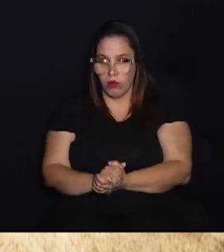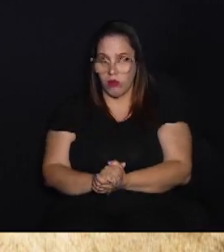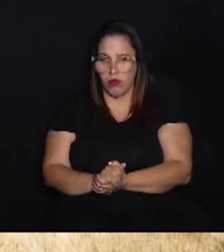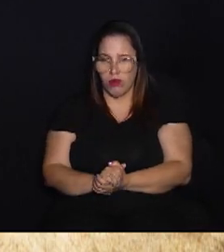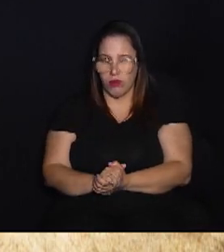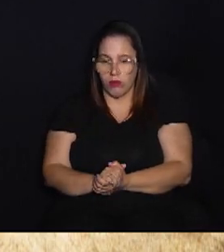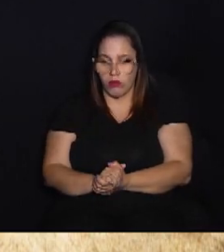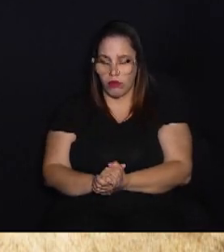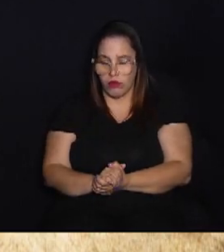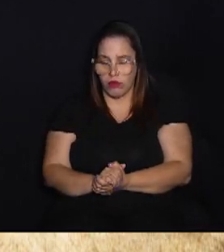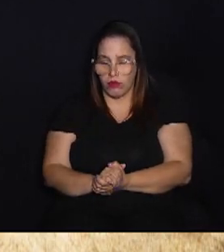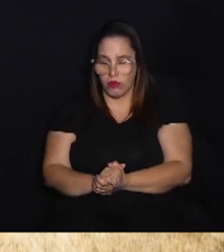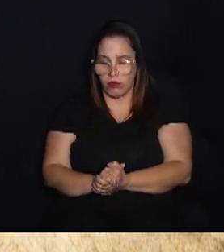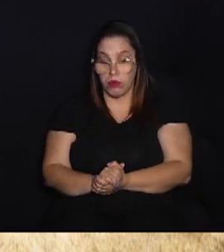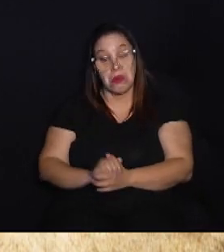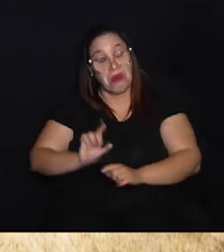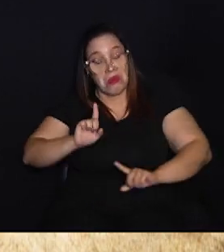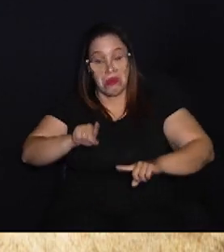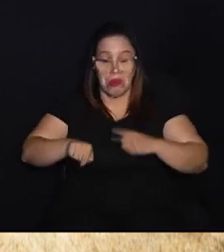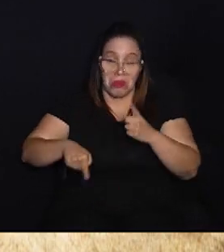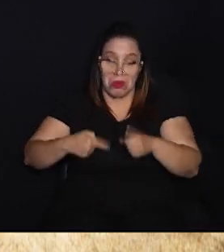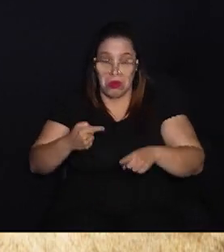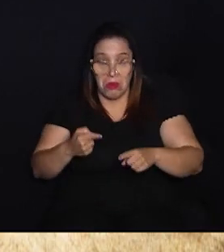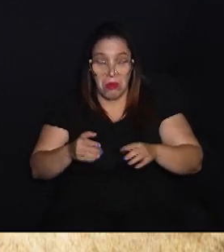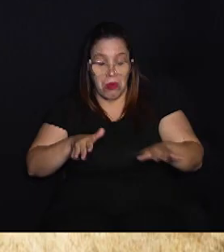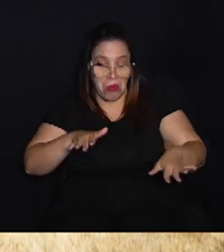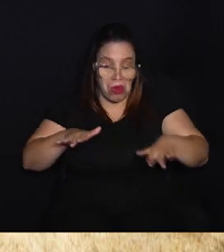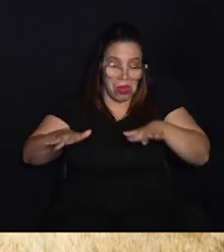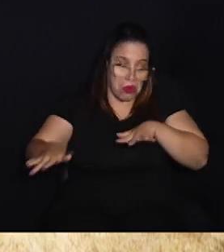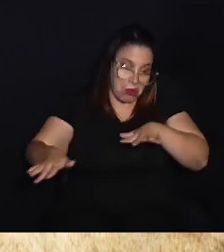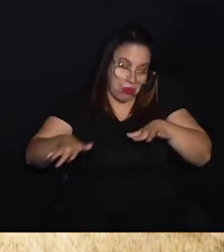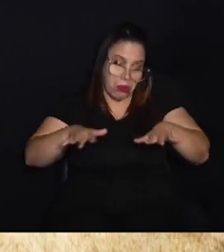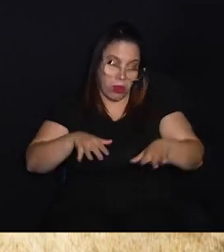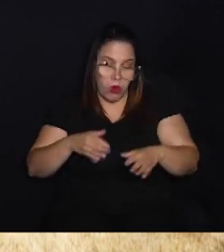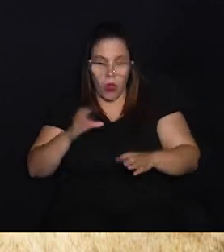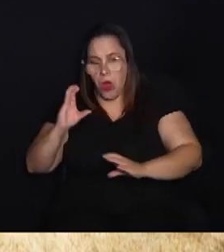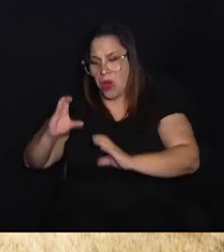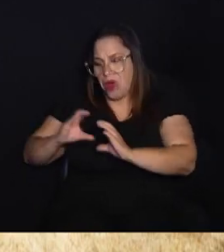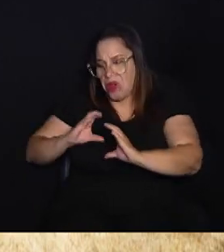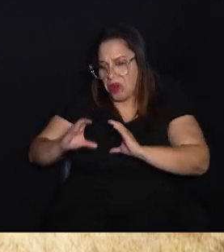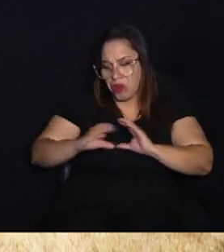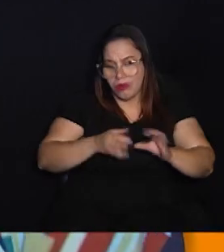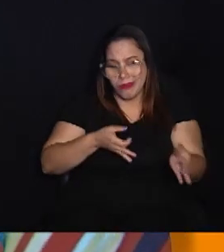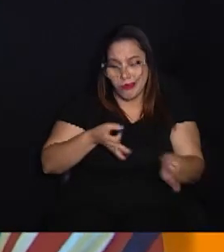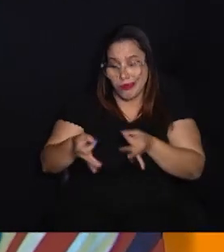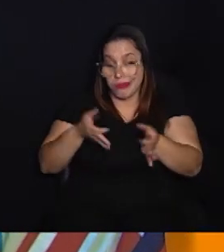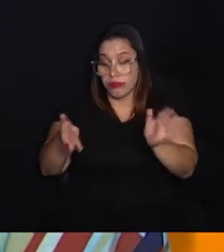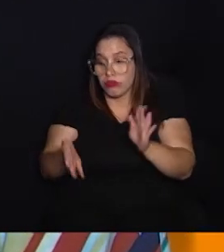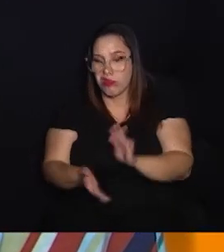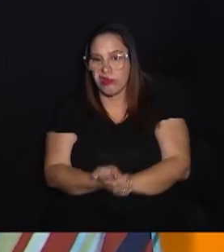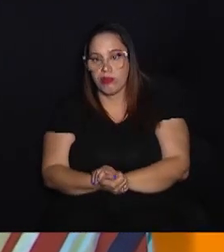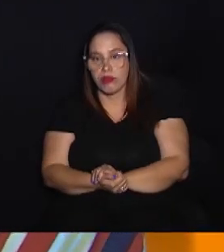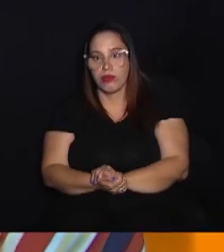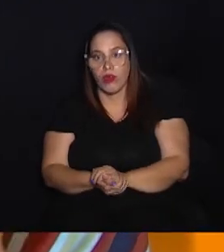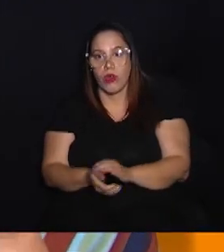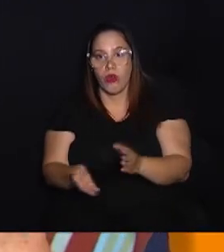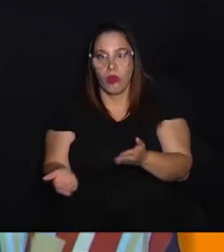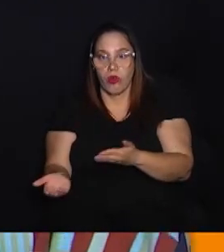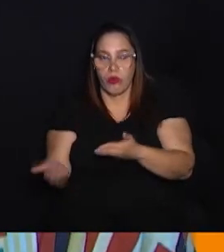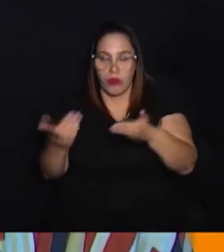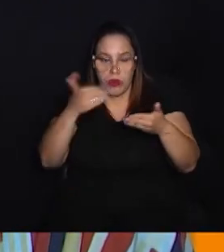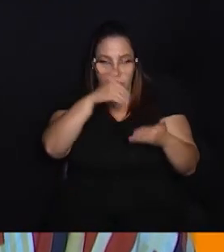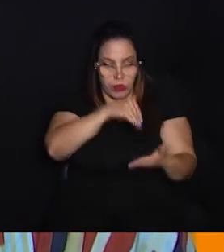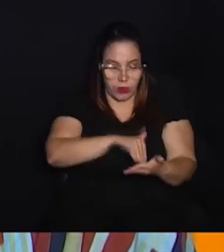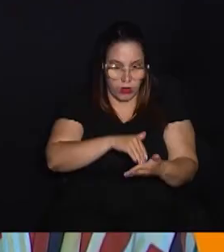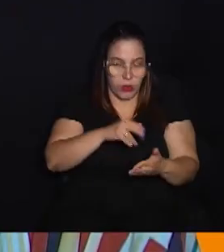E aí houve toda uma tramitação, conversações, negociações, e esse material foi